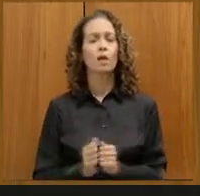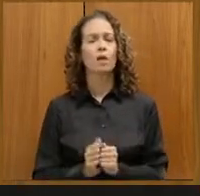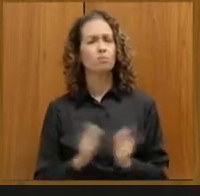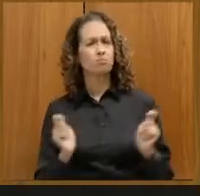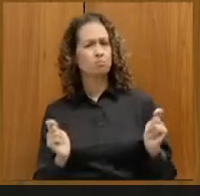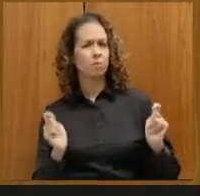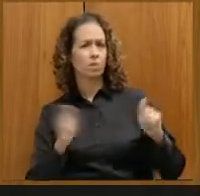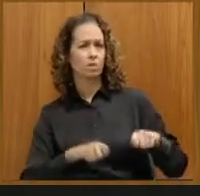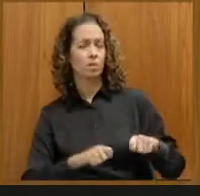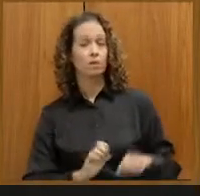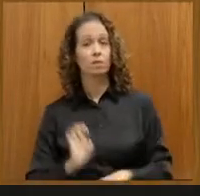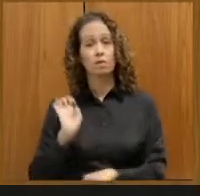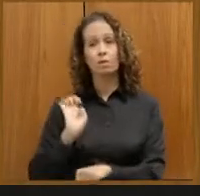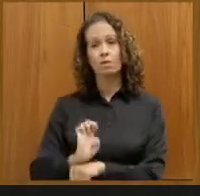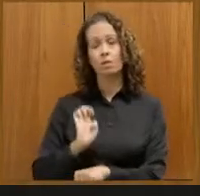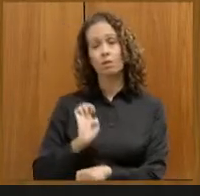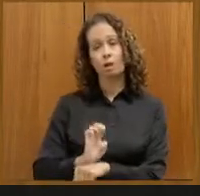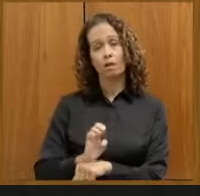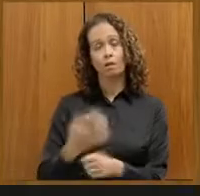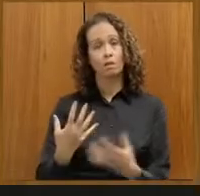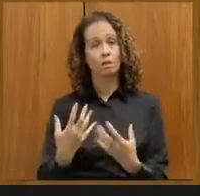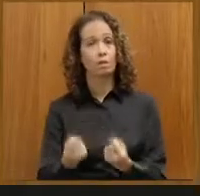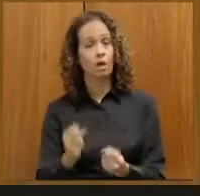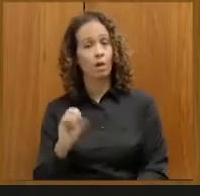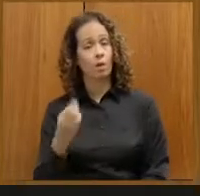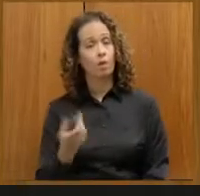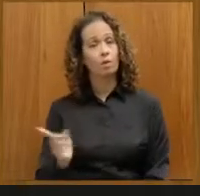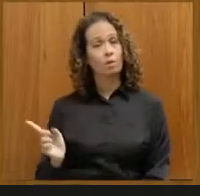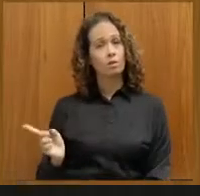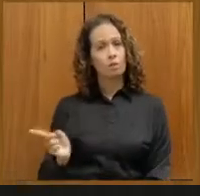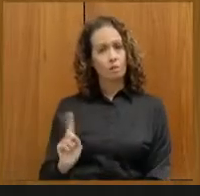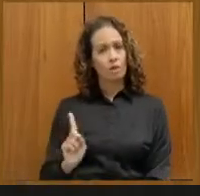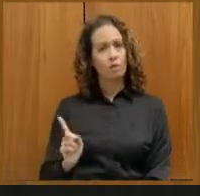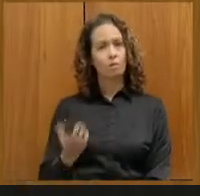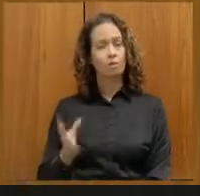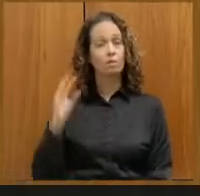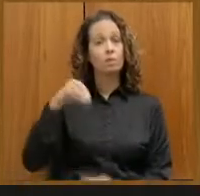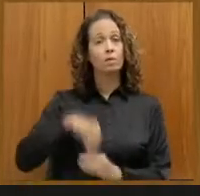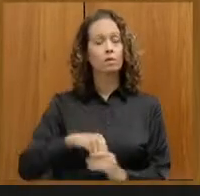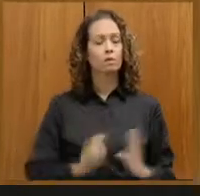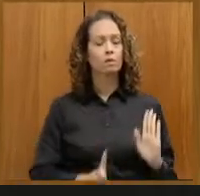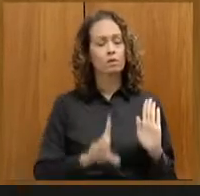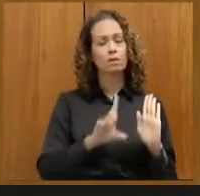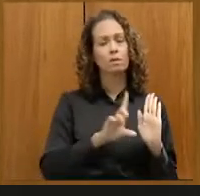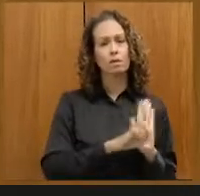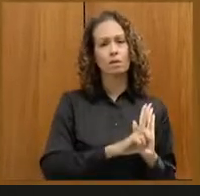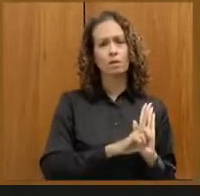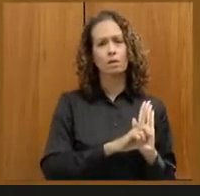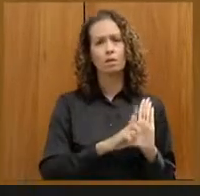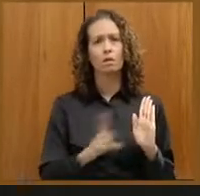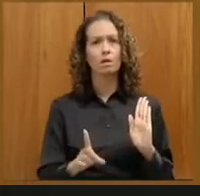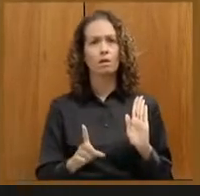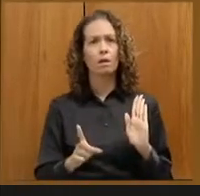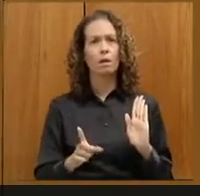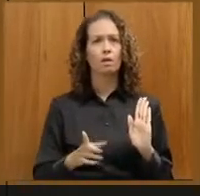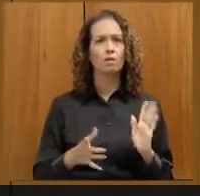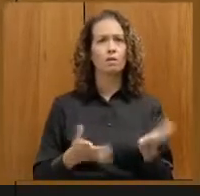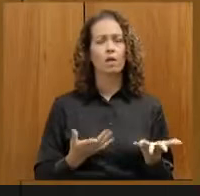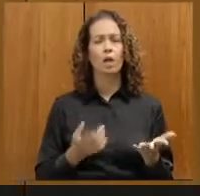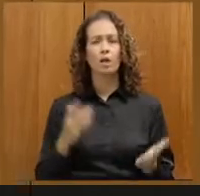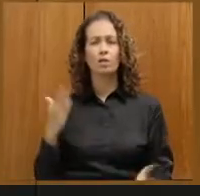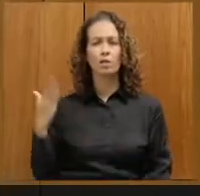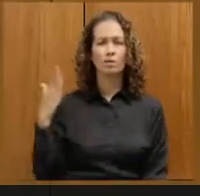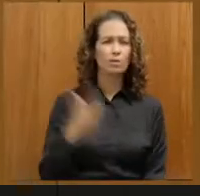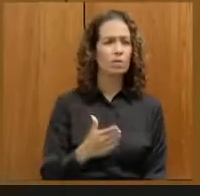possibilidade que o estado irá ou não dentro nessa lei não há nada que se falar de impacto direto